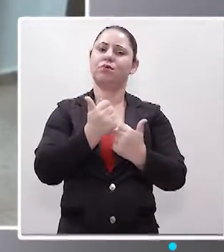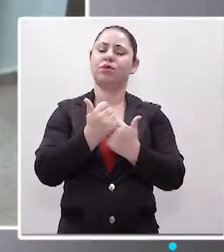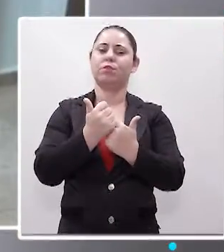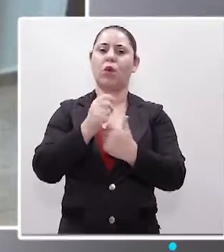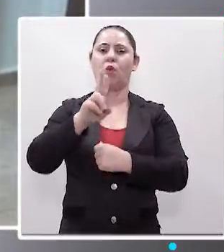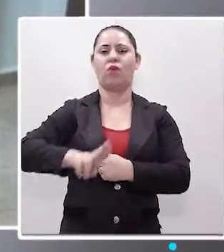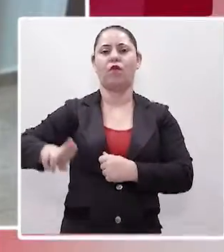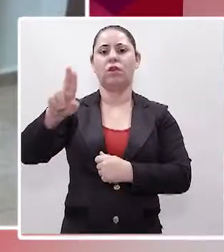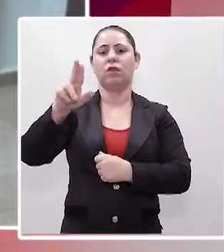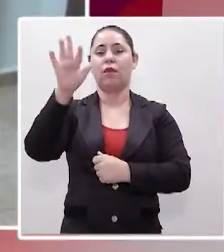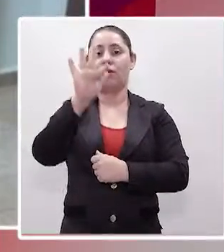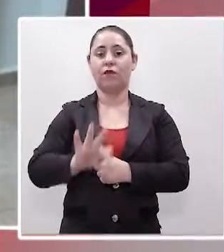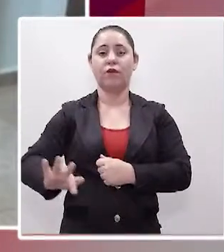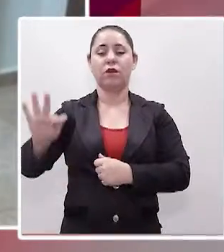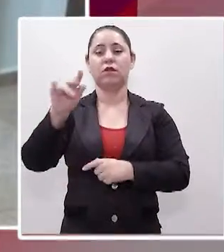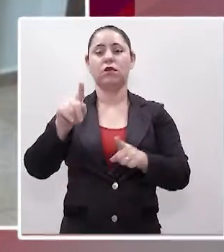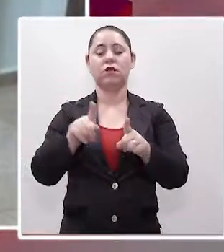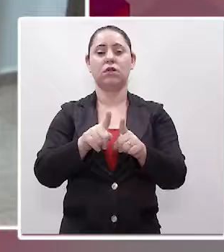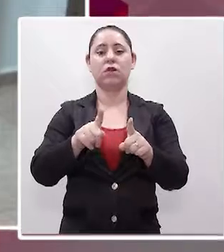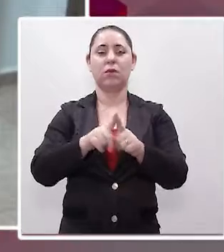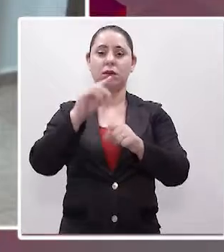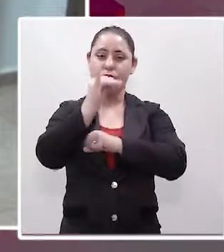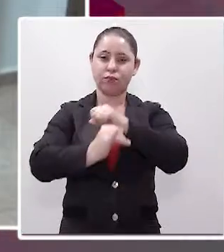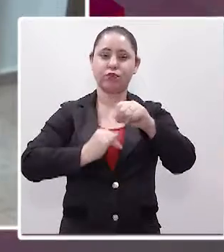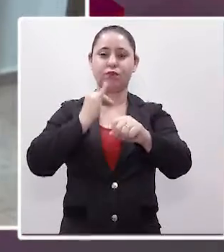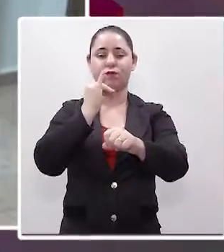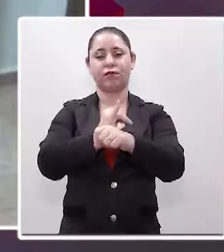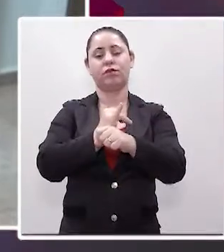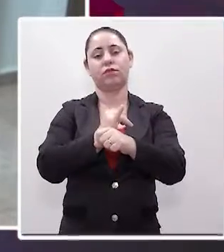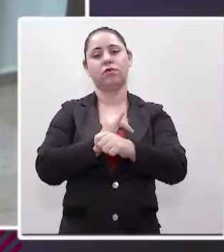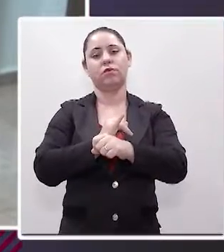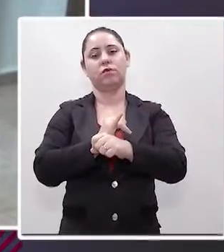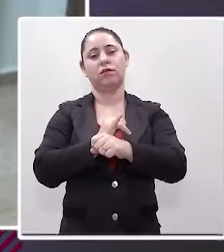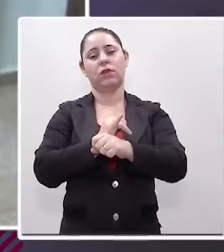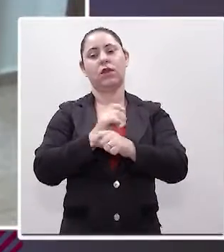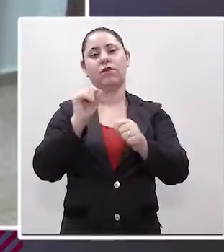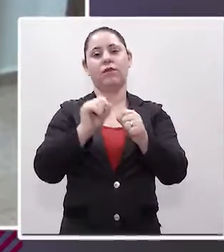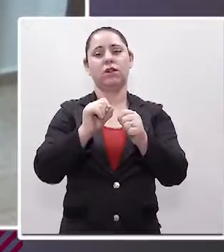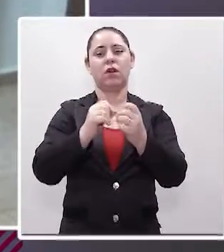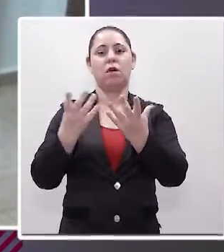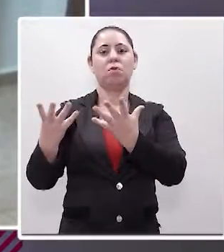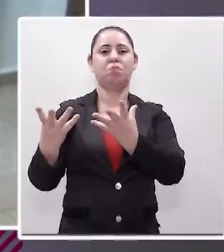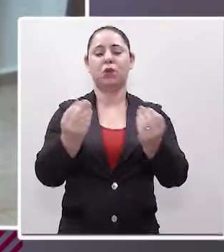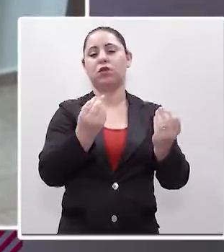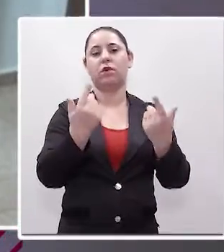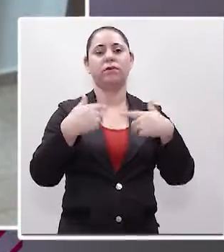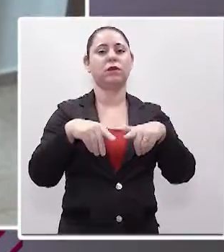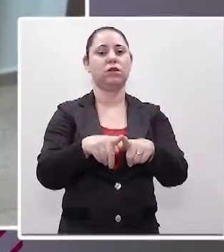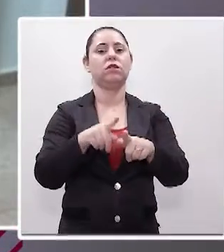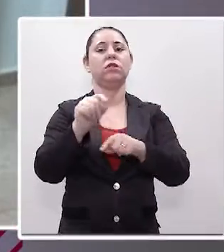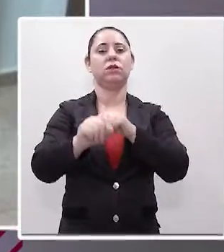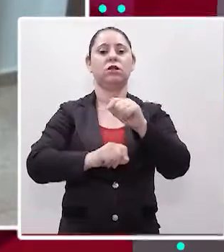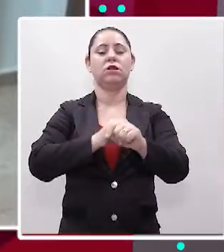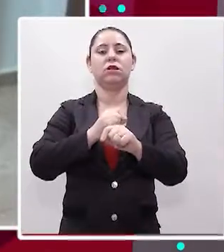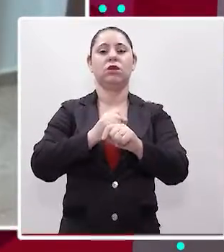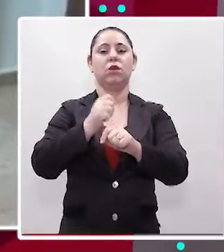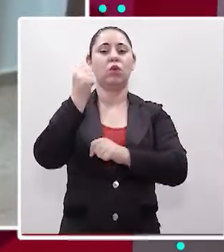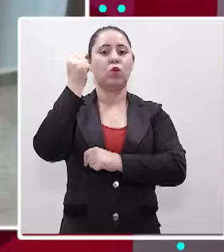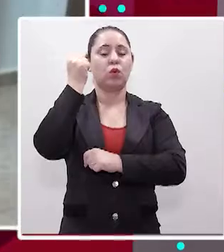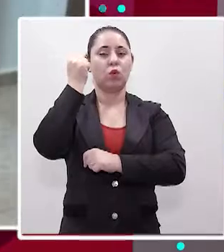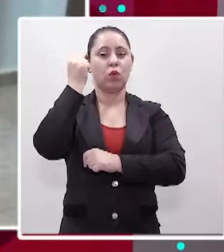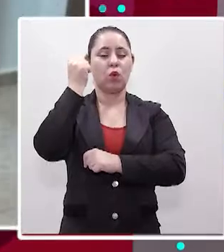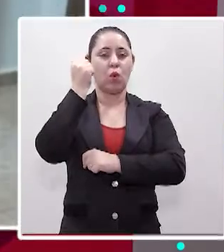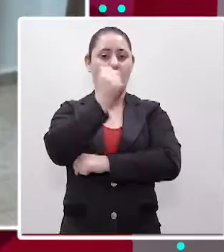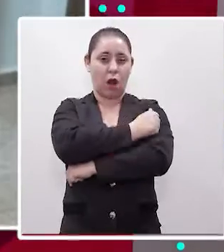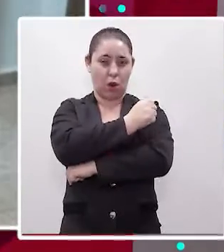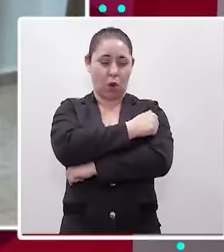as universidades federais também com chips de internet, foram feitas várias parcerias para